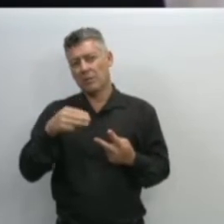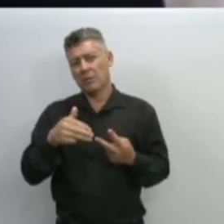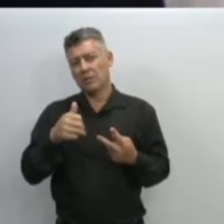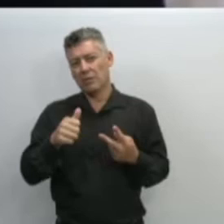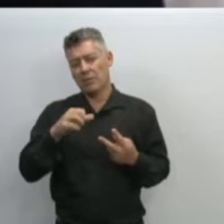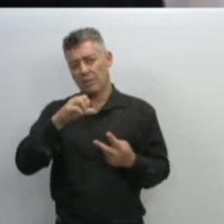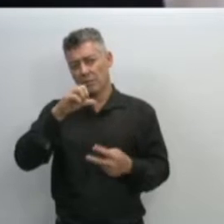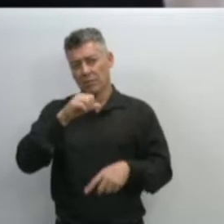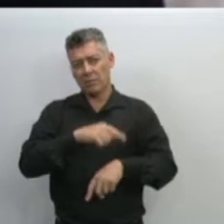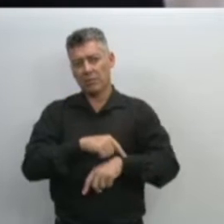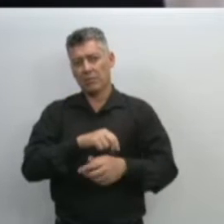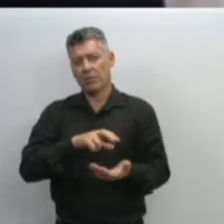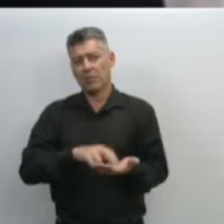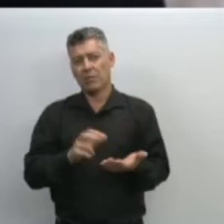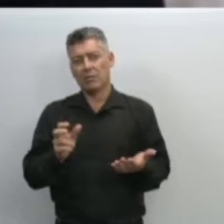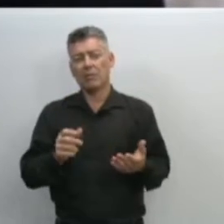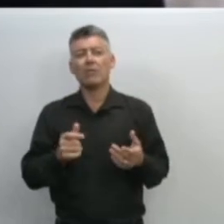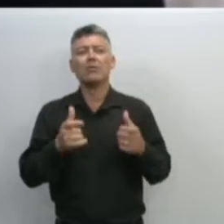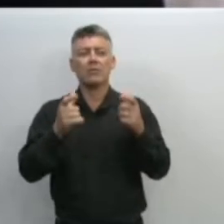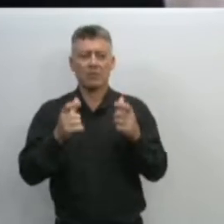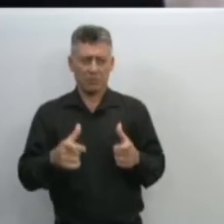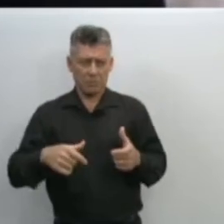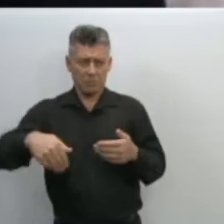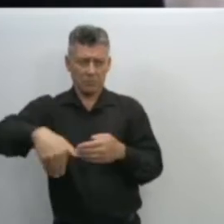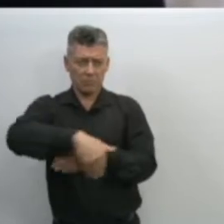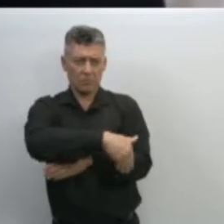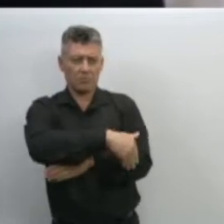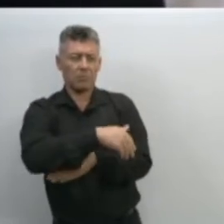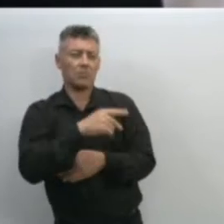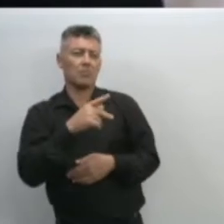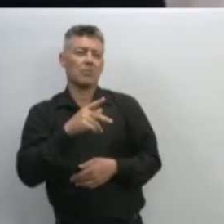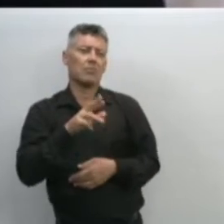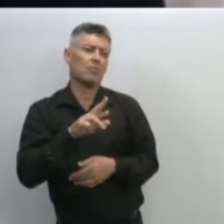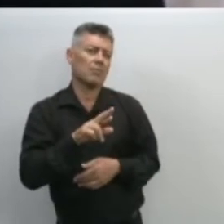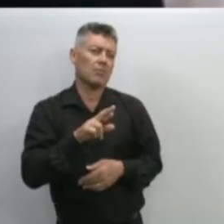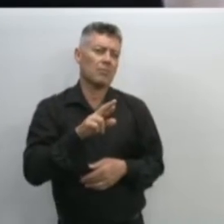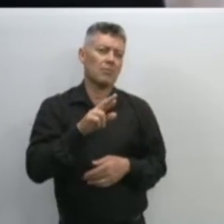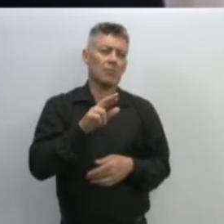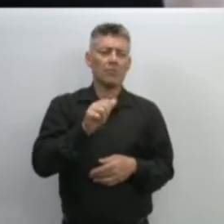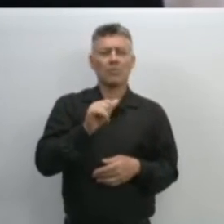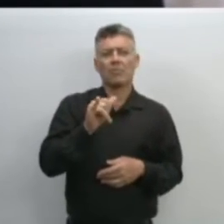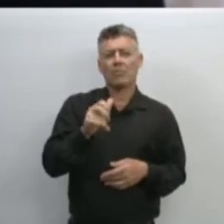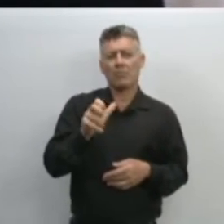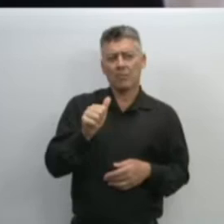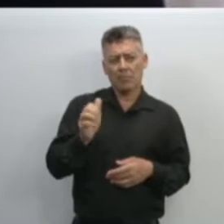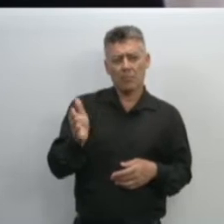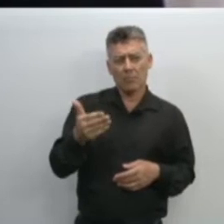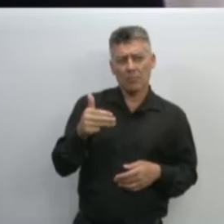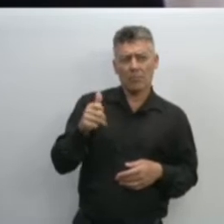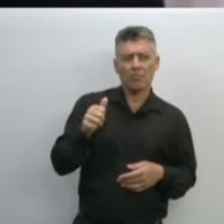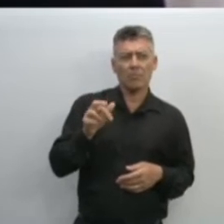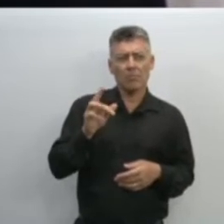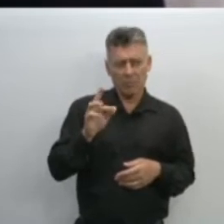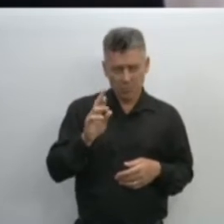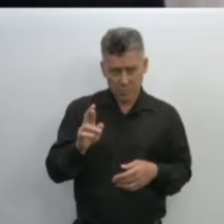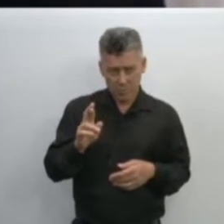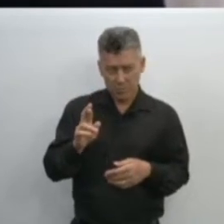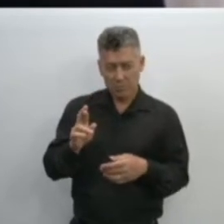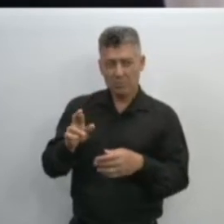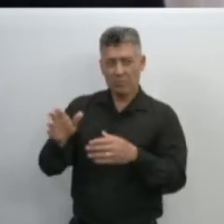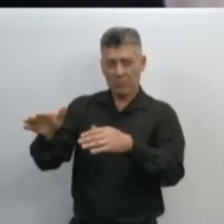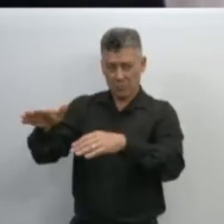às 9 horas, no Hotel Praia Mar, ali em Ponta Negra. Eu queria chamar toda a população, chamar especialmente os colegas vereadores, a